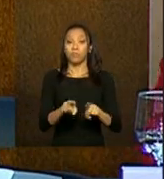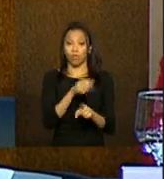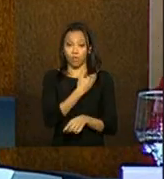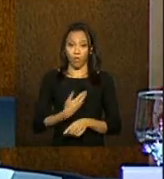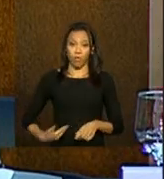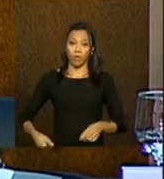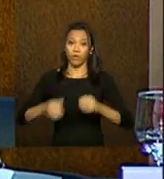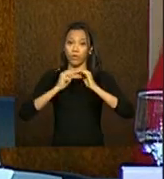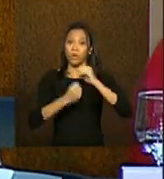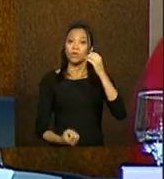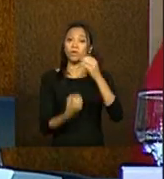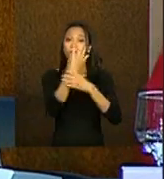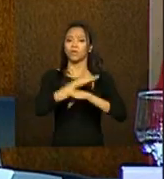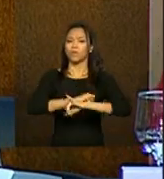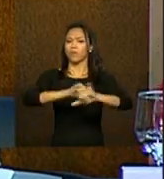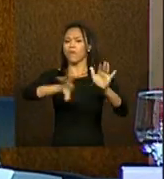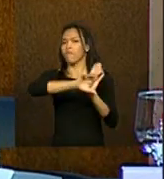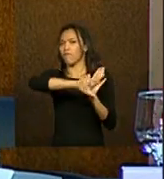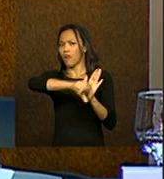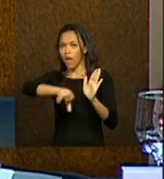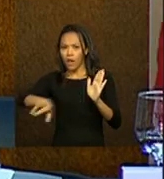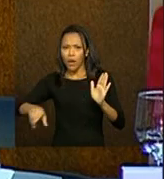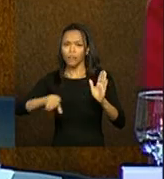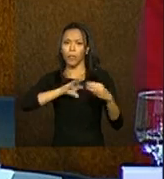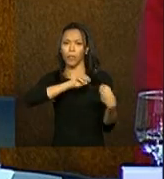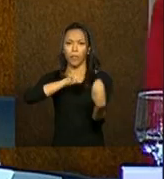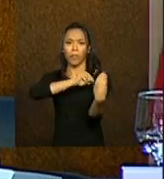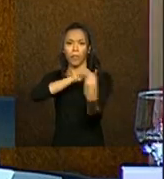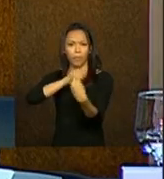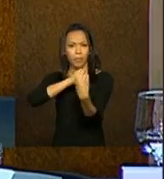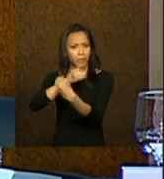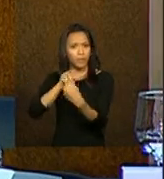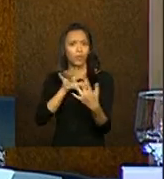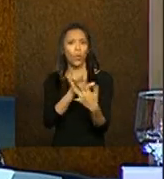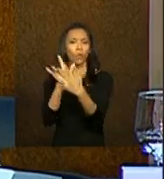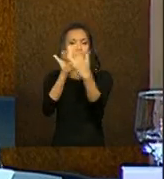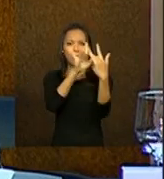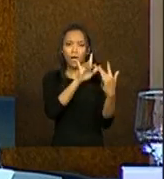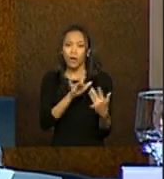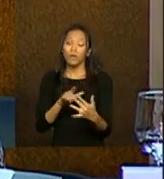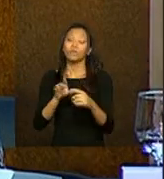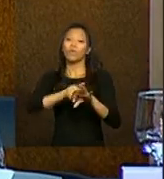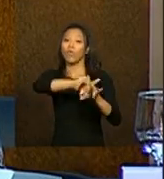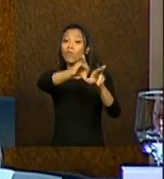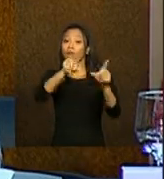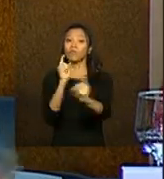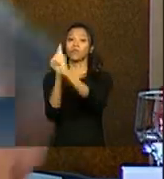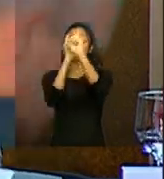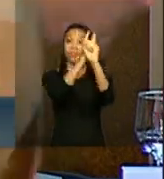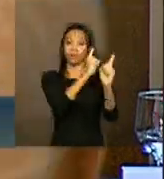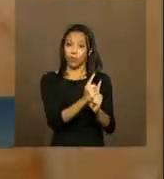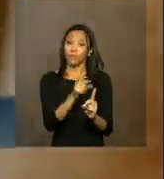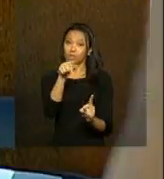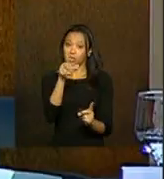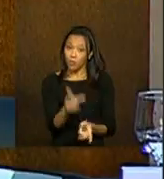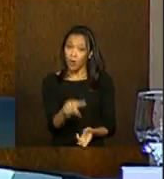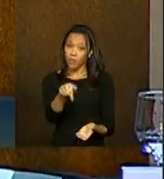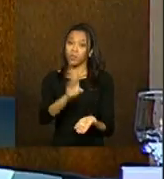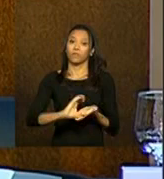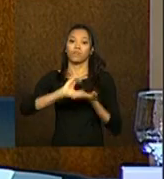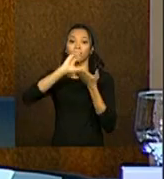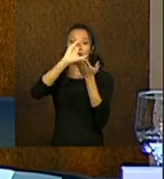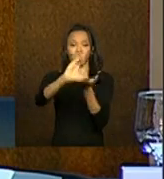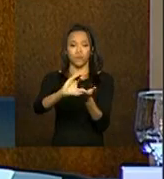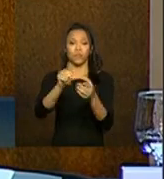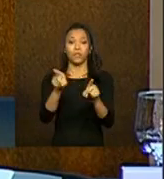continuidade a uma série de ações que dialogam com agendas monitoradas por este fórum e com as recentes recomendações da